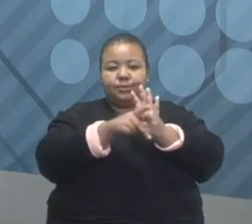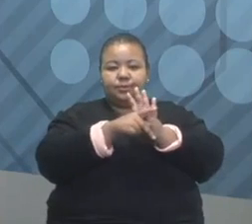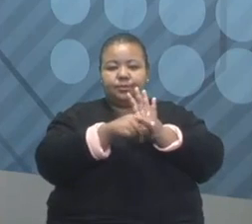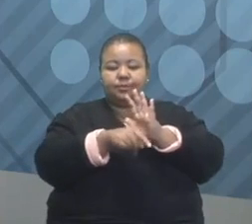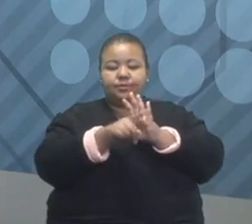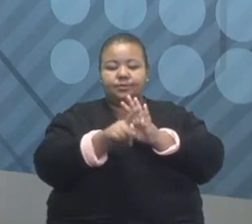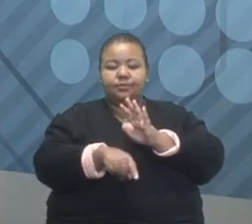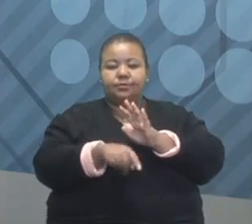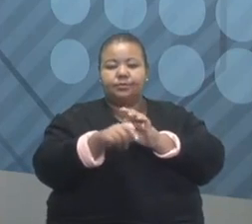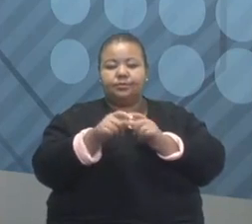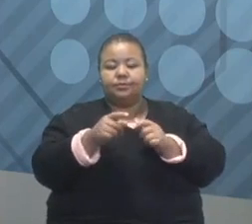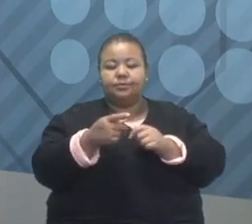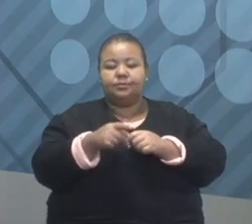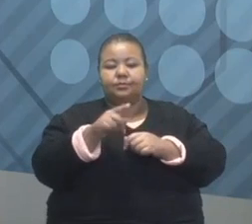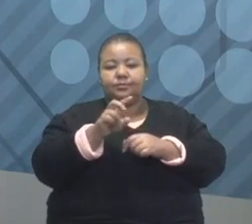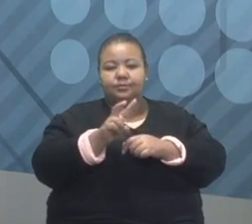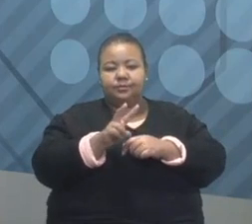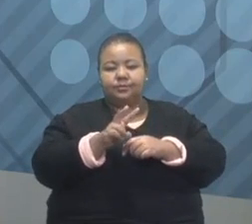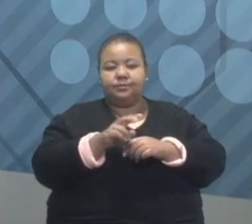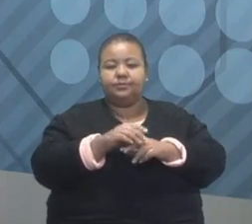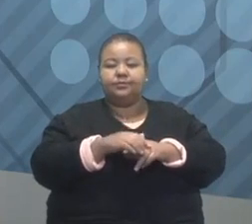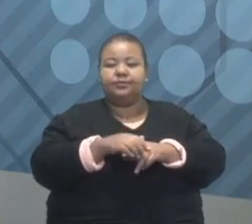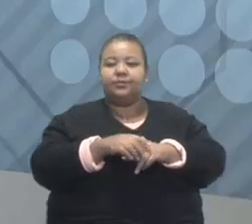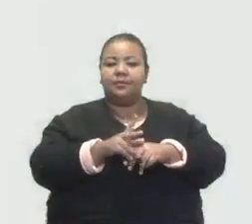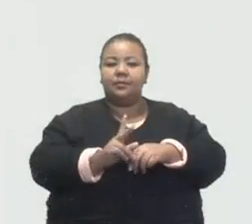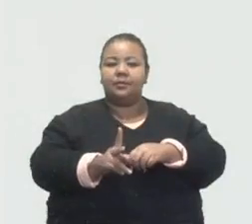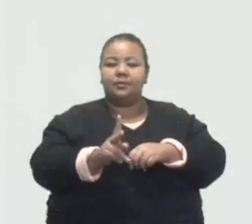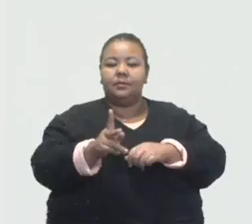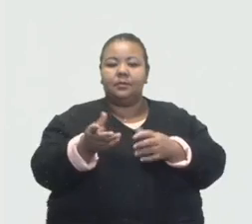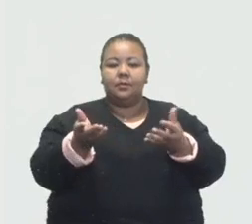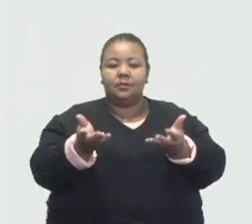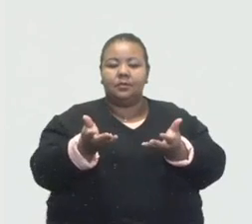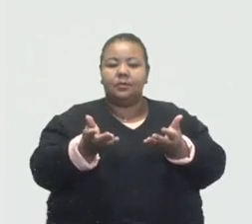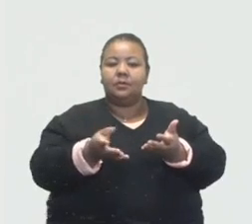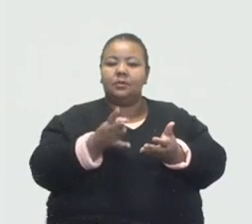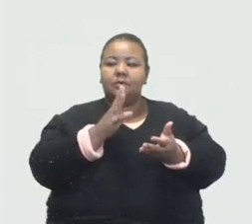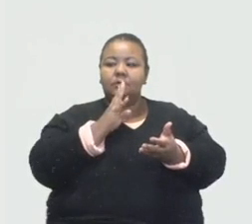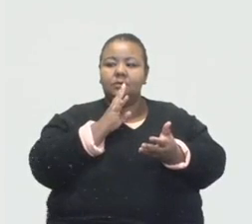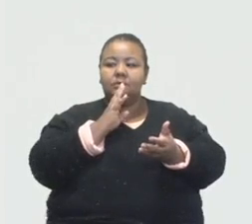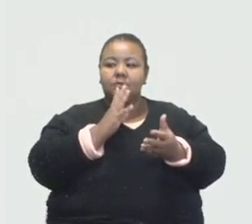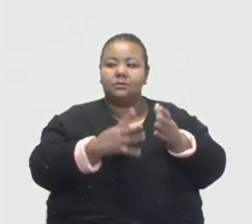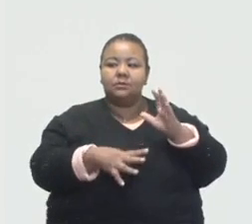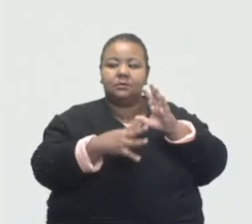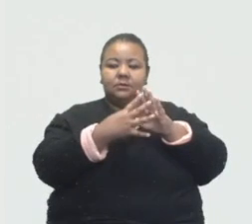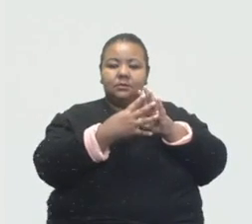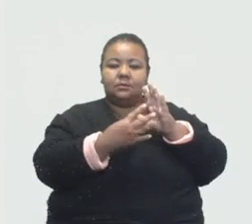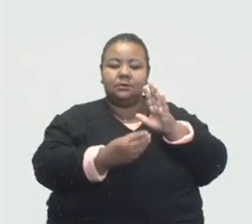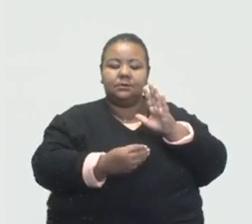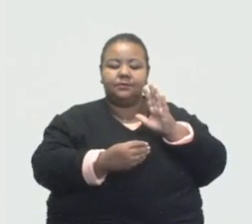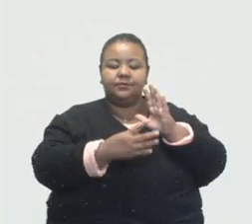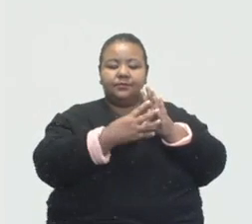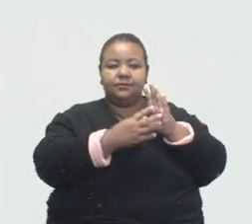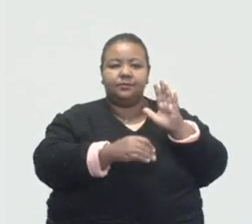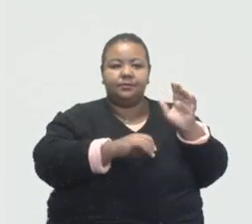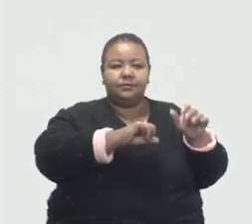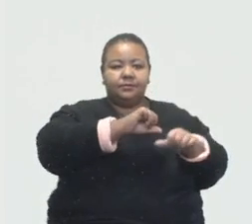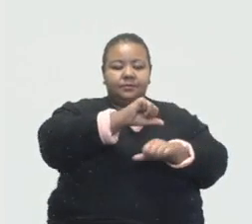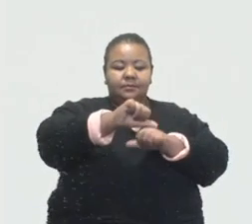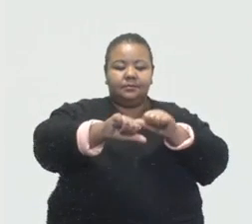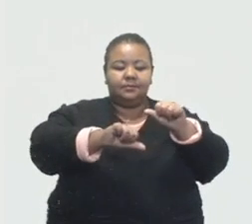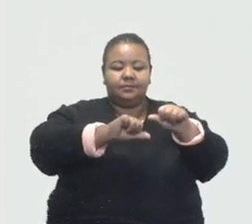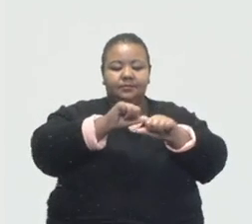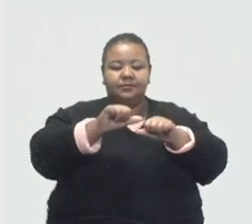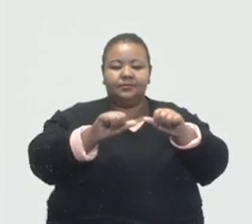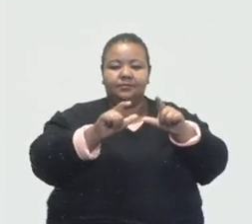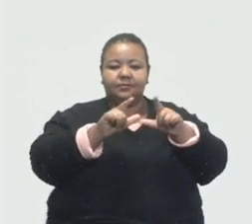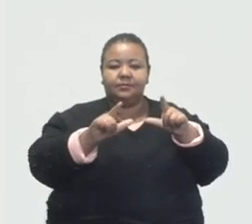ele é um subespaço de V. Então, continuando agora, conhecendo agora a imagem, nós temos que a imagem de uma transformação linear vai